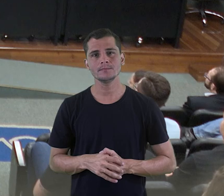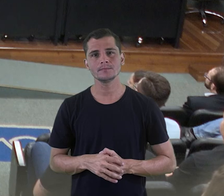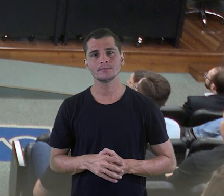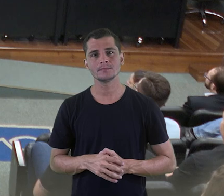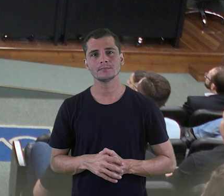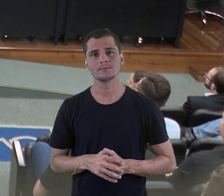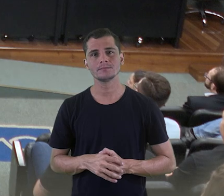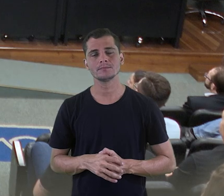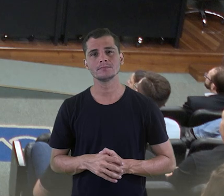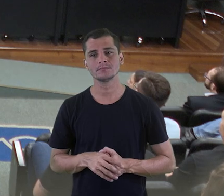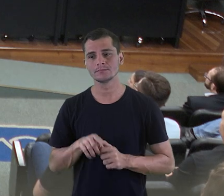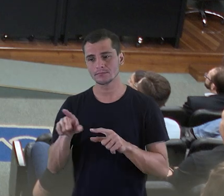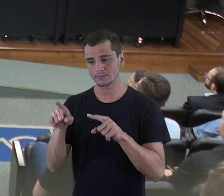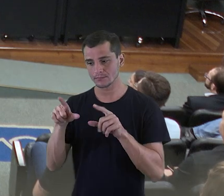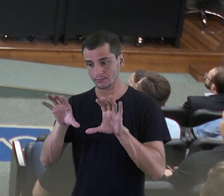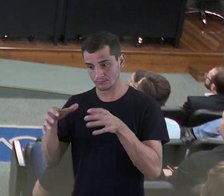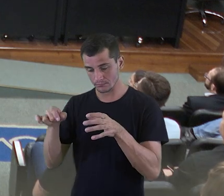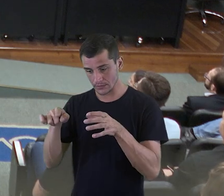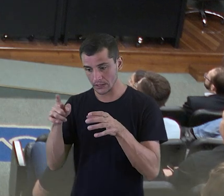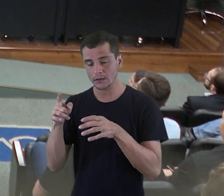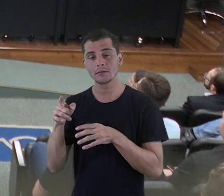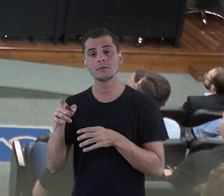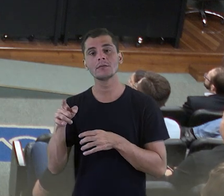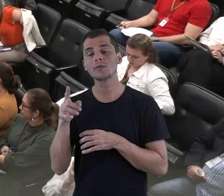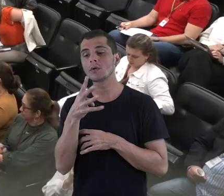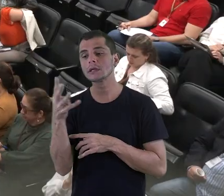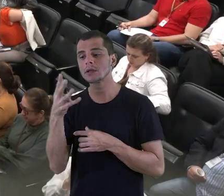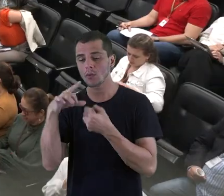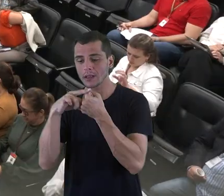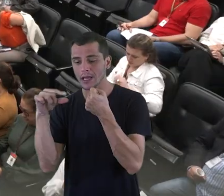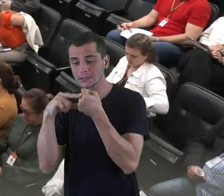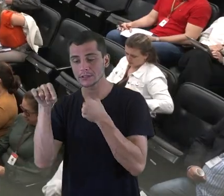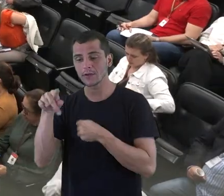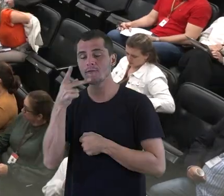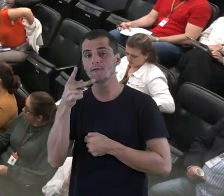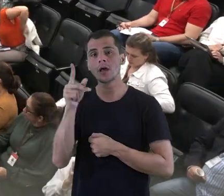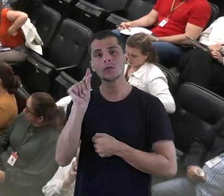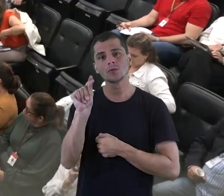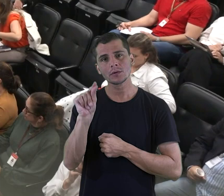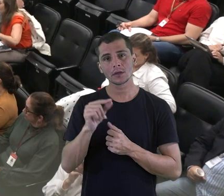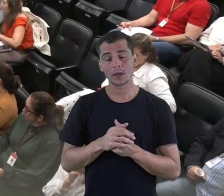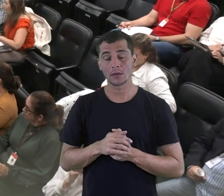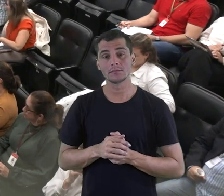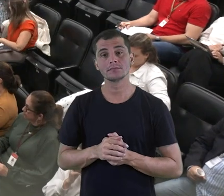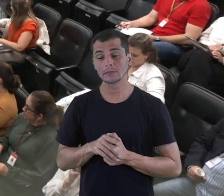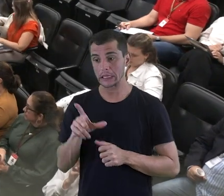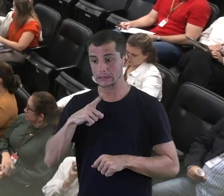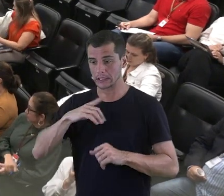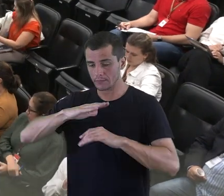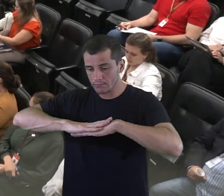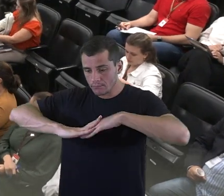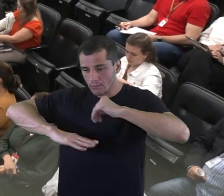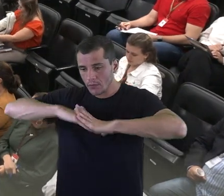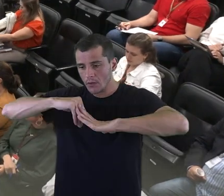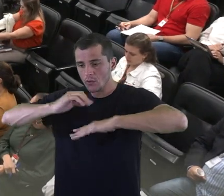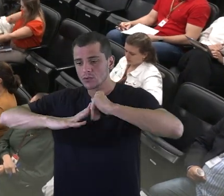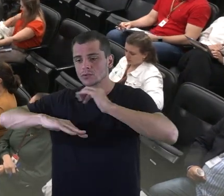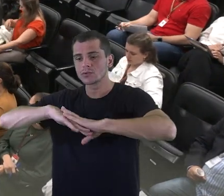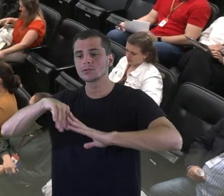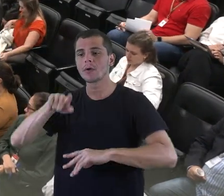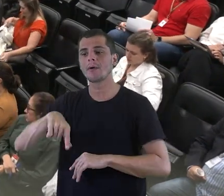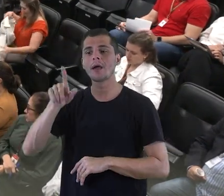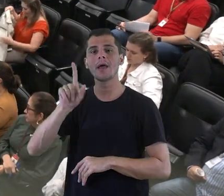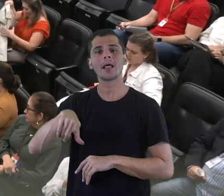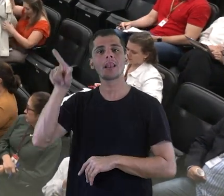uma construção lógica se eu sou responsabilizado pelo artigo 42 e o artigo 43 diz que eu não